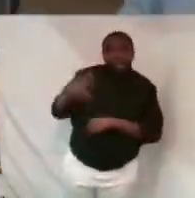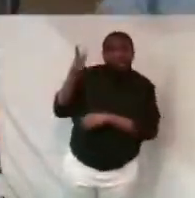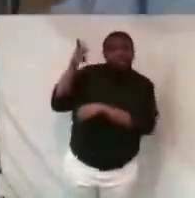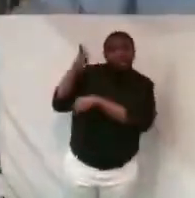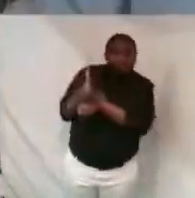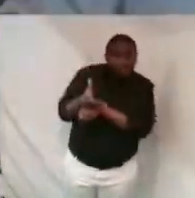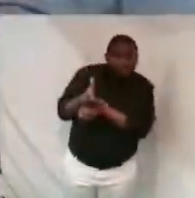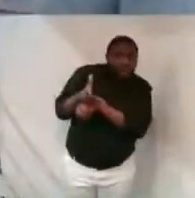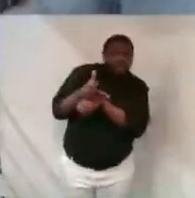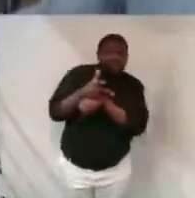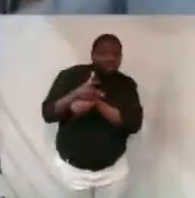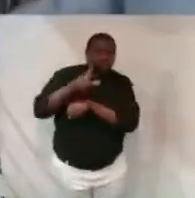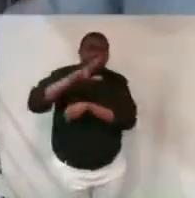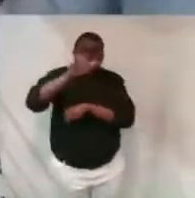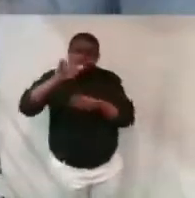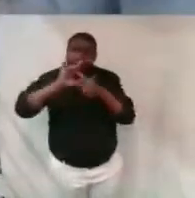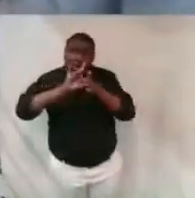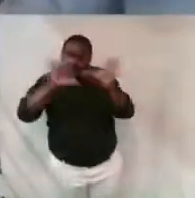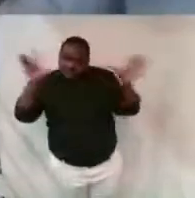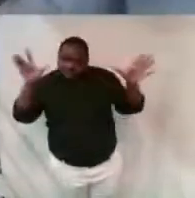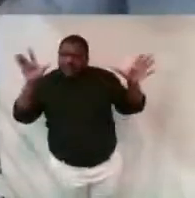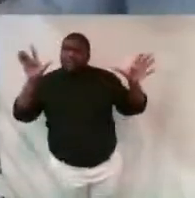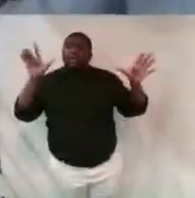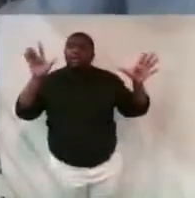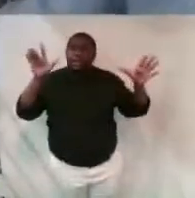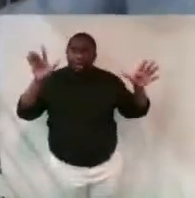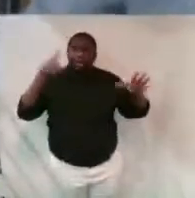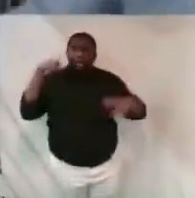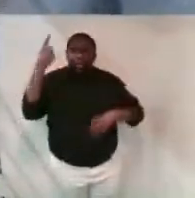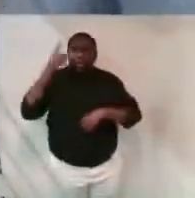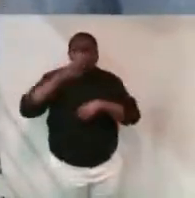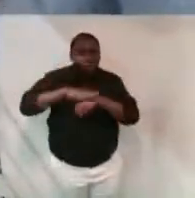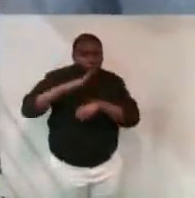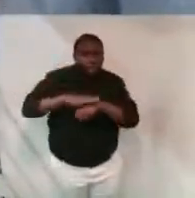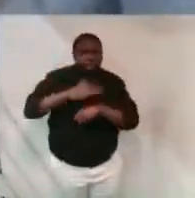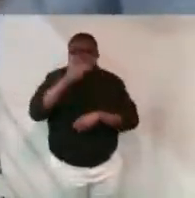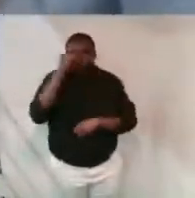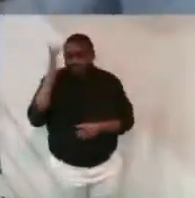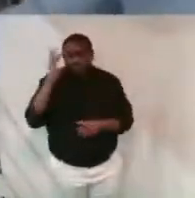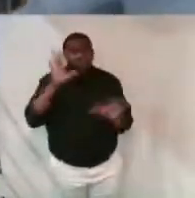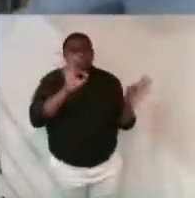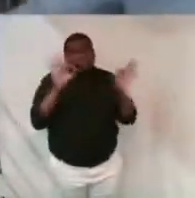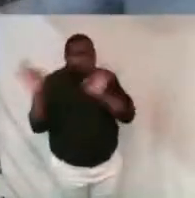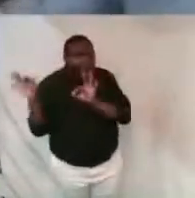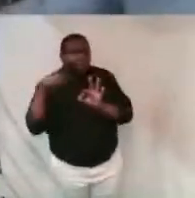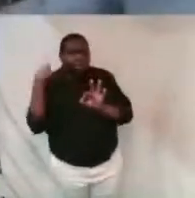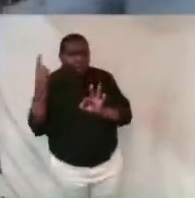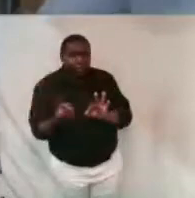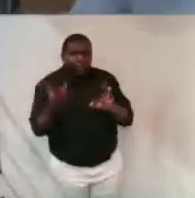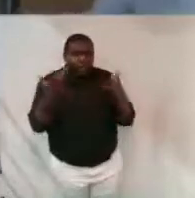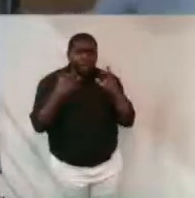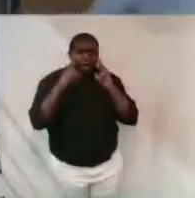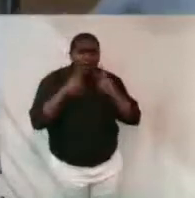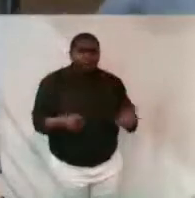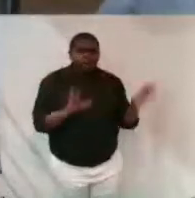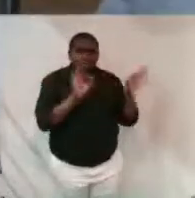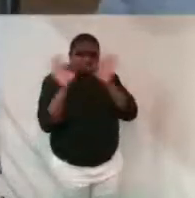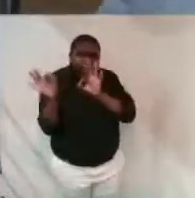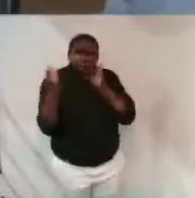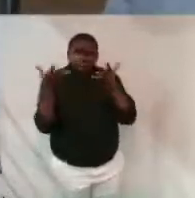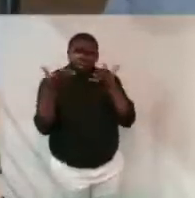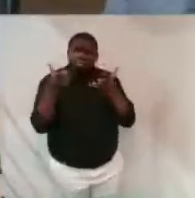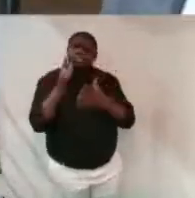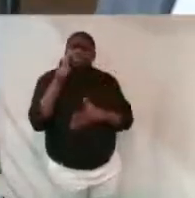vai ser disponibilizado em tempo assíncrono também para quem quiser assistir posteriormente, encaminhar o link para colegas que tenham interesse